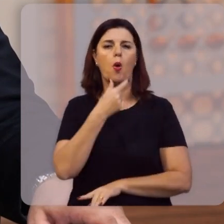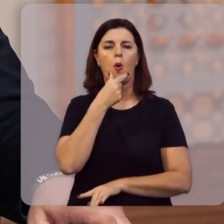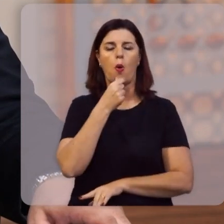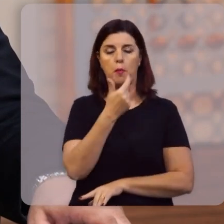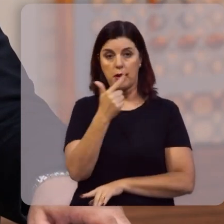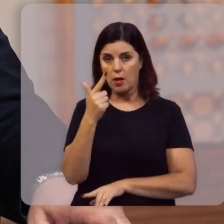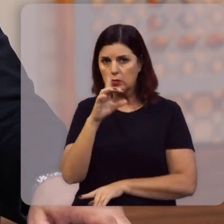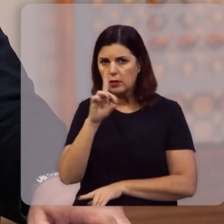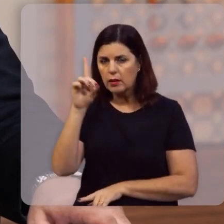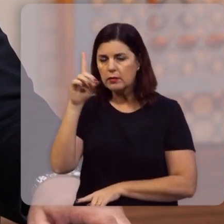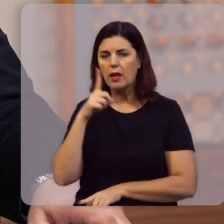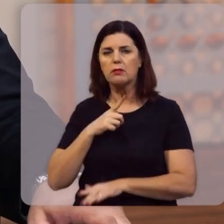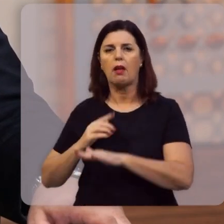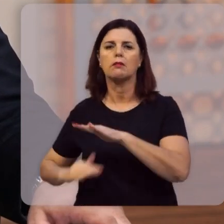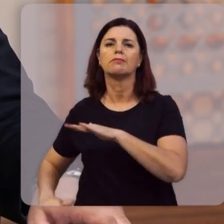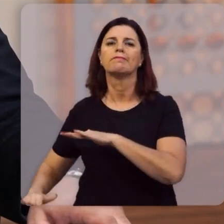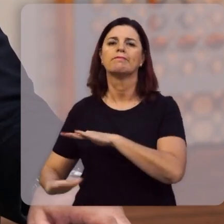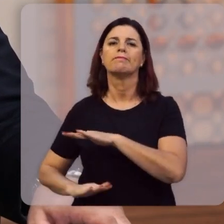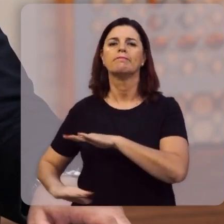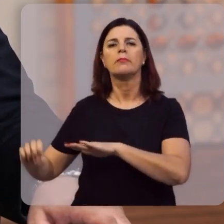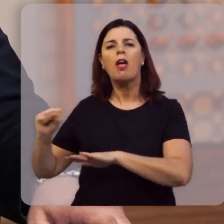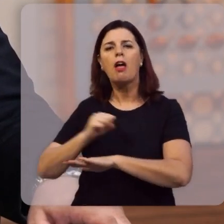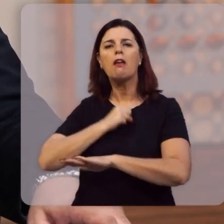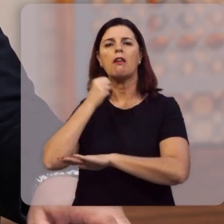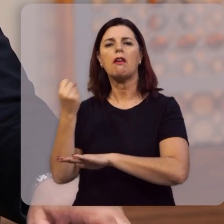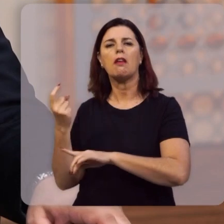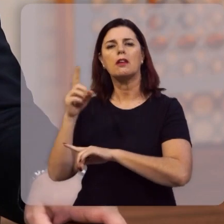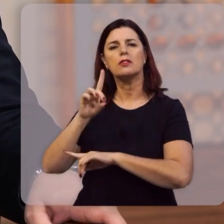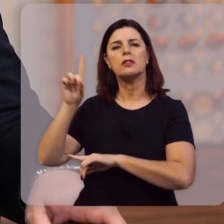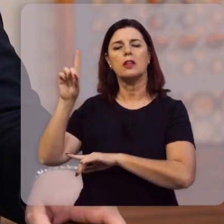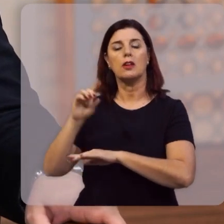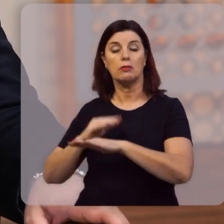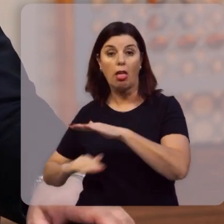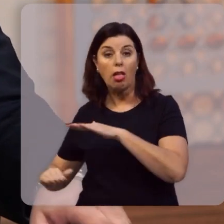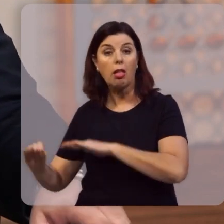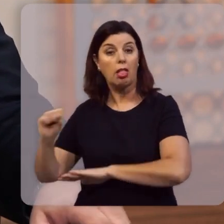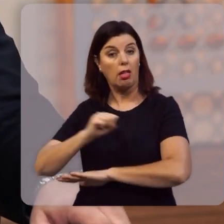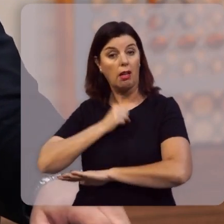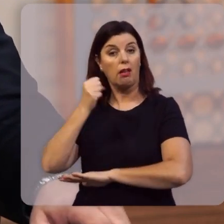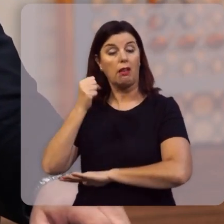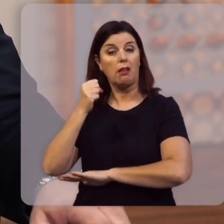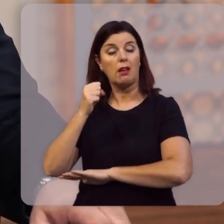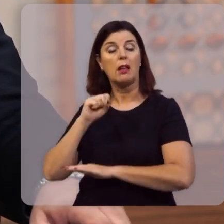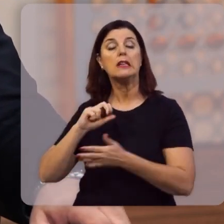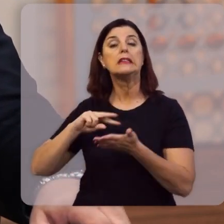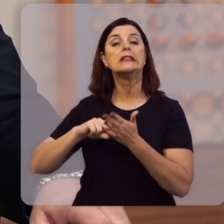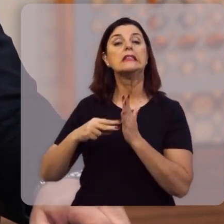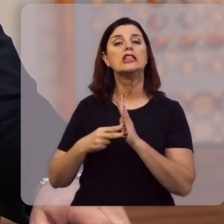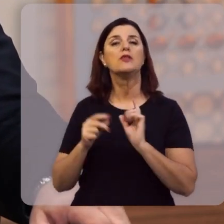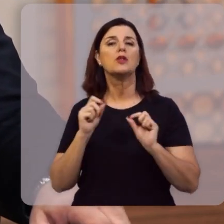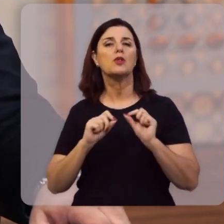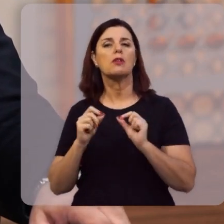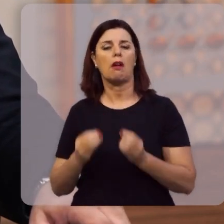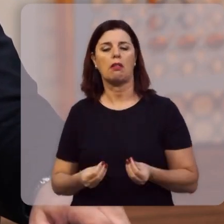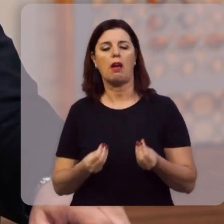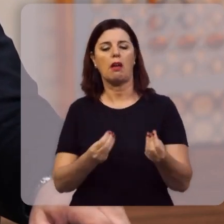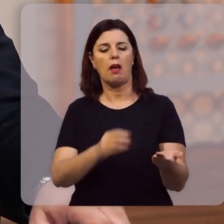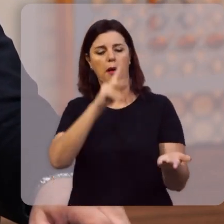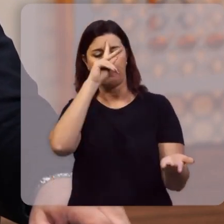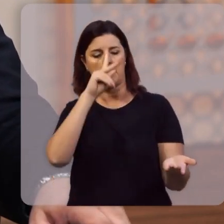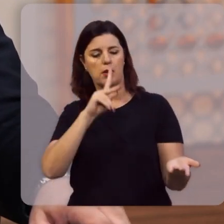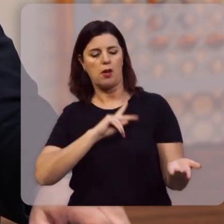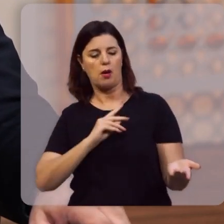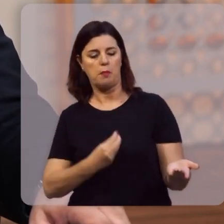sem Deus está debaixo da ira de Deus. E debaixo da ira de Deus, esse homem está entregue à